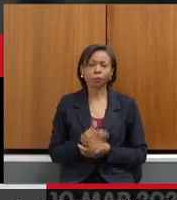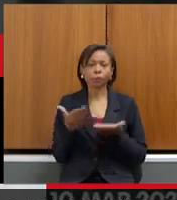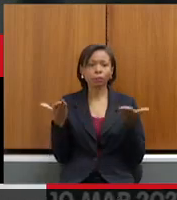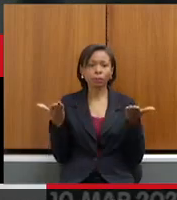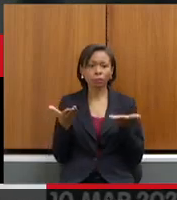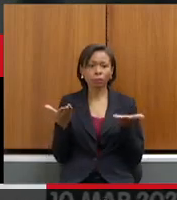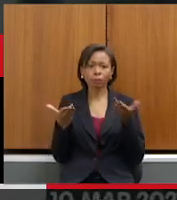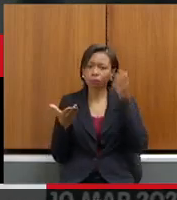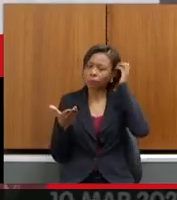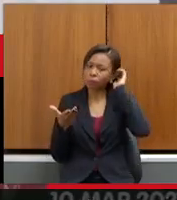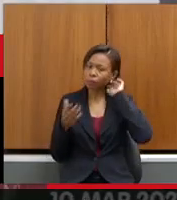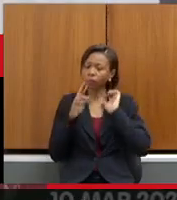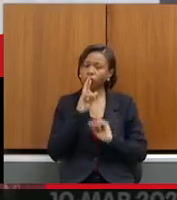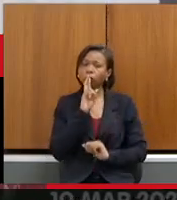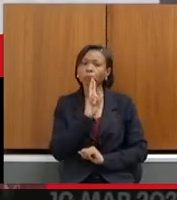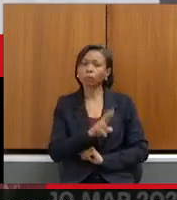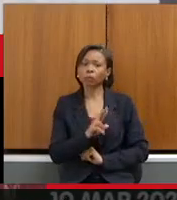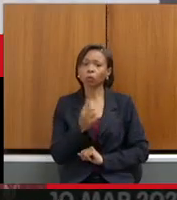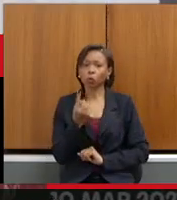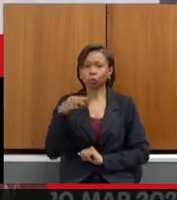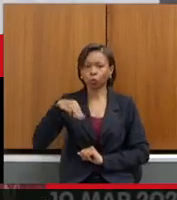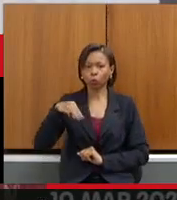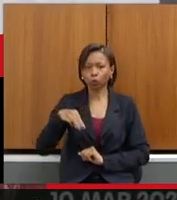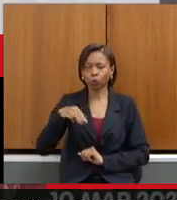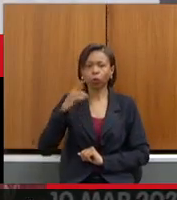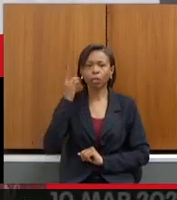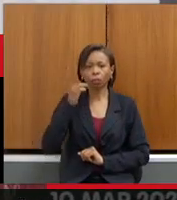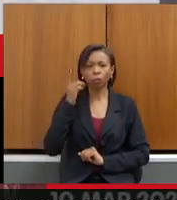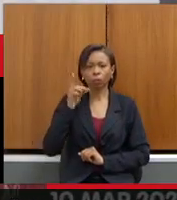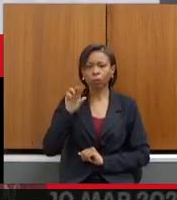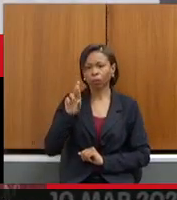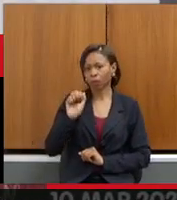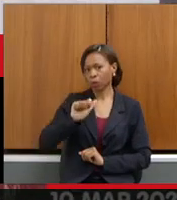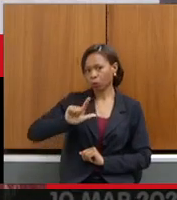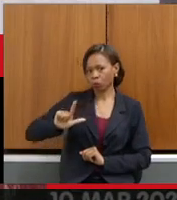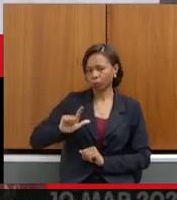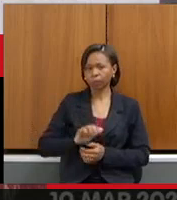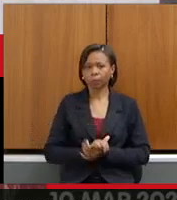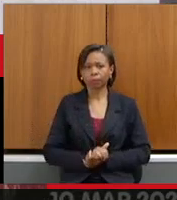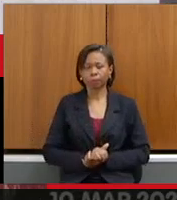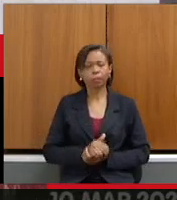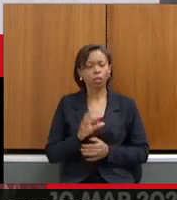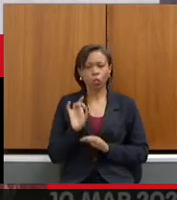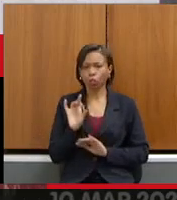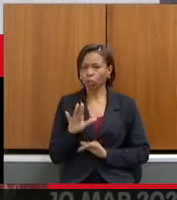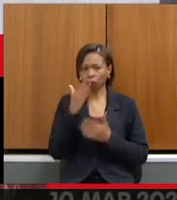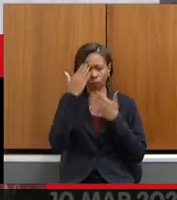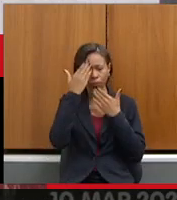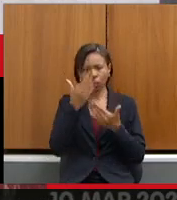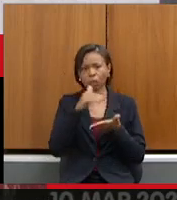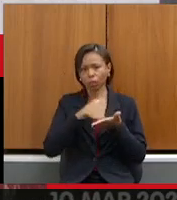para sua réplica pelo prazo um minuto Deputado Raul Belém só agradecer secretário e